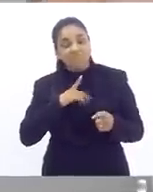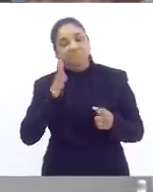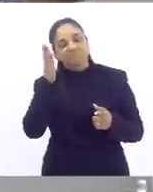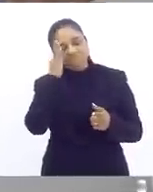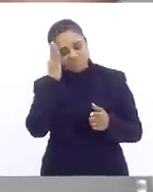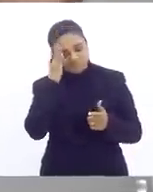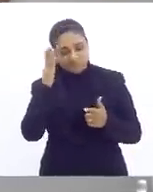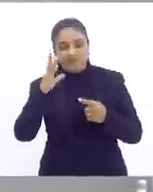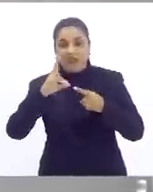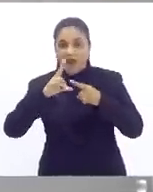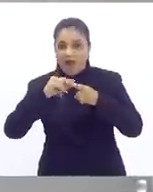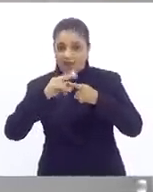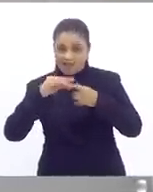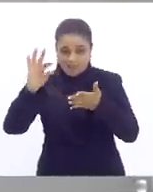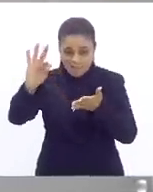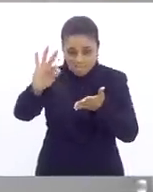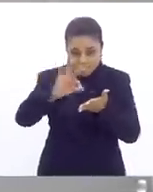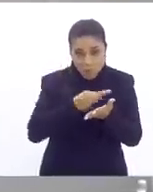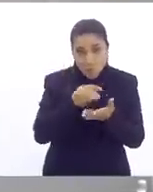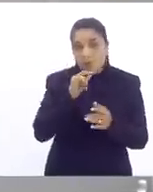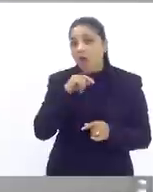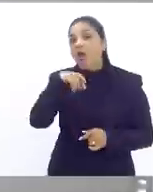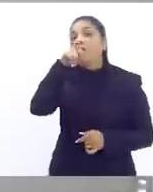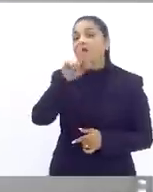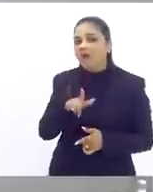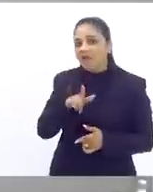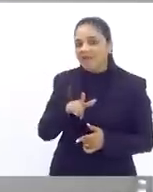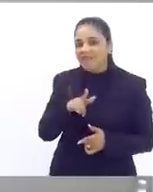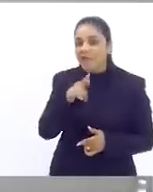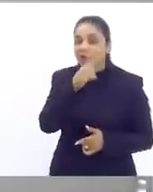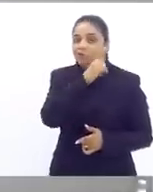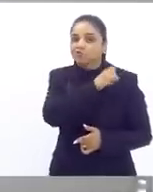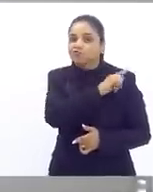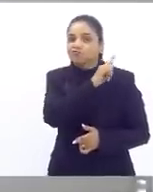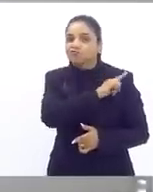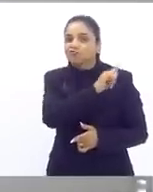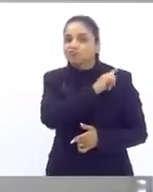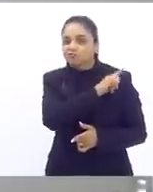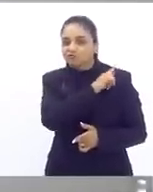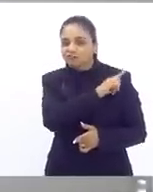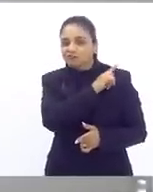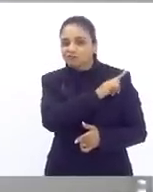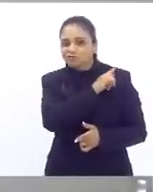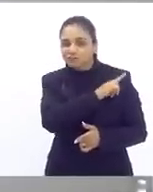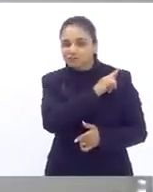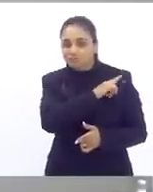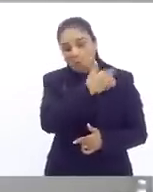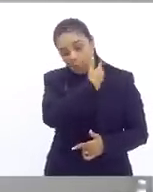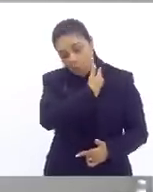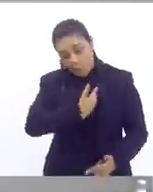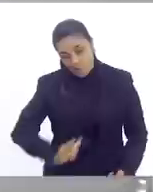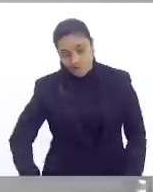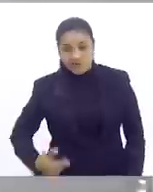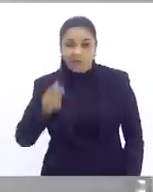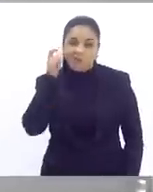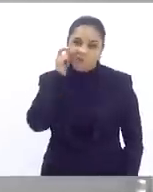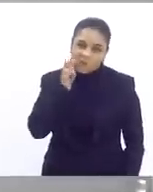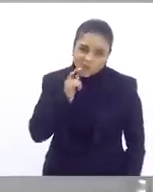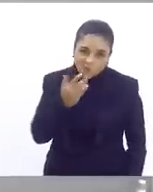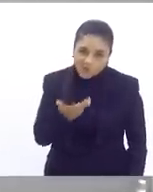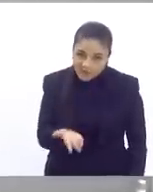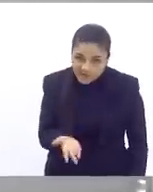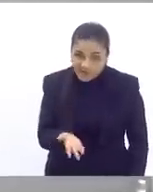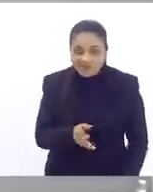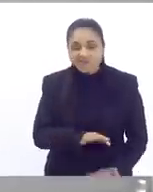né caneta maior é do gestor do tesouro que é o governador do Estado